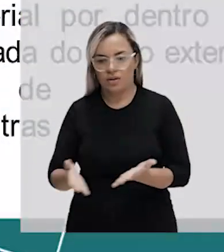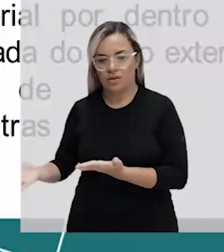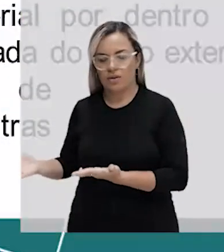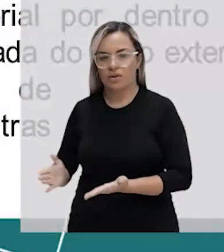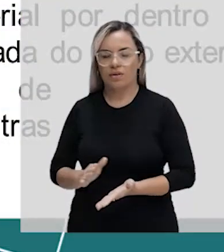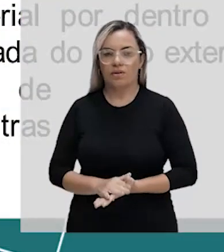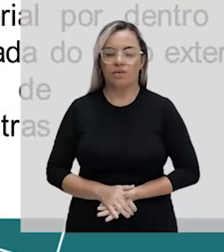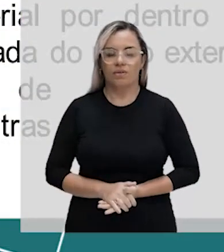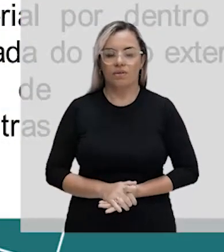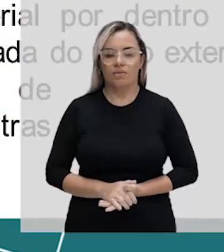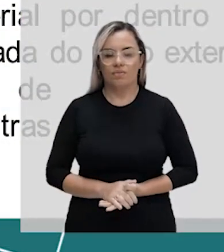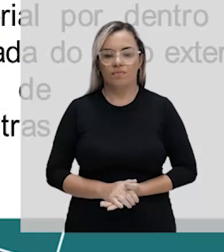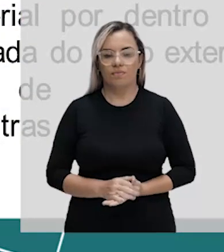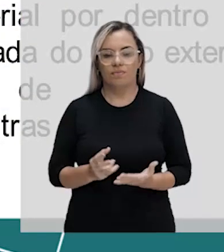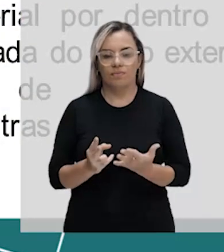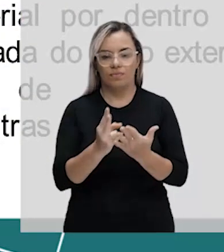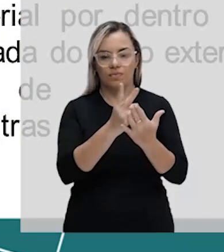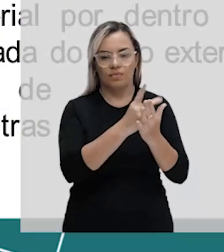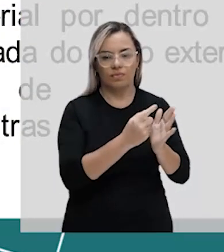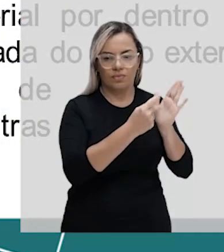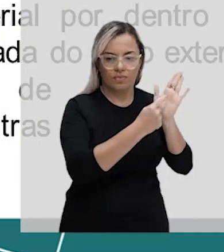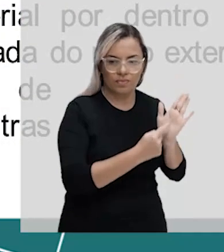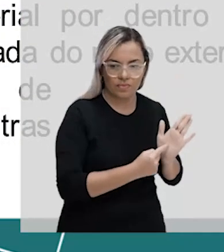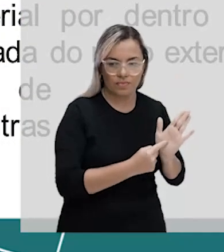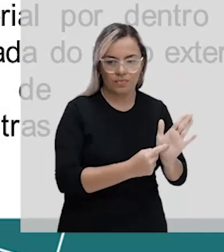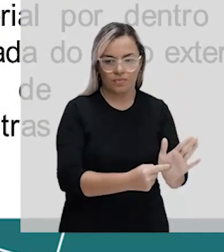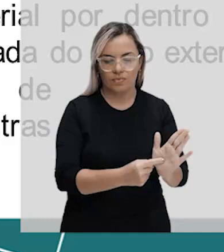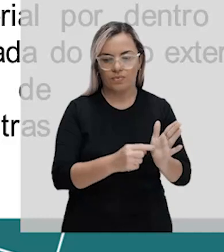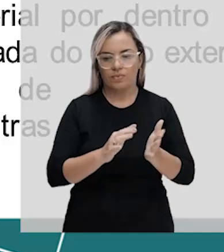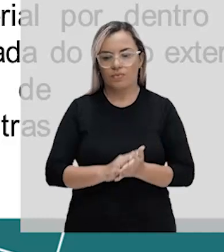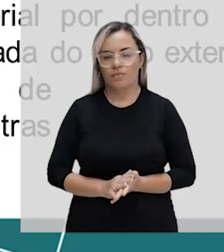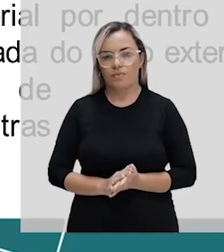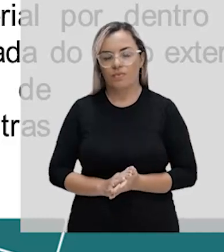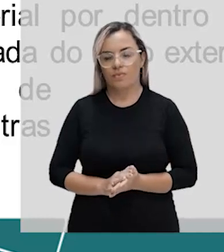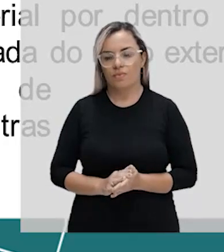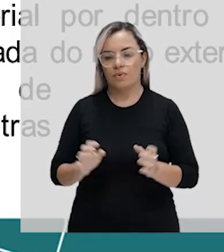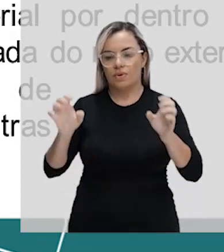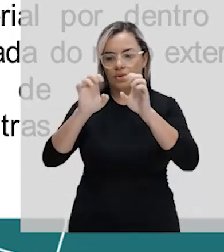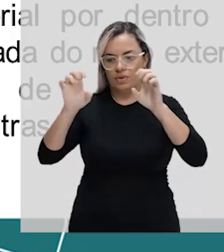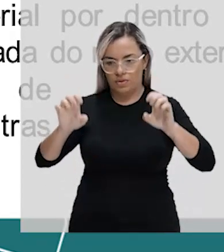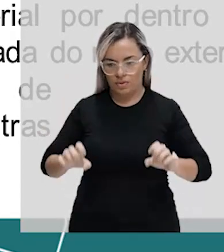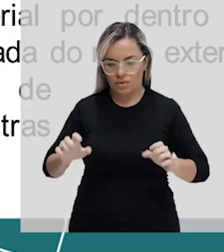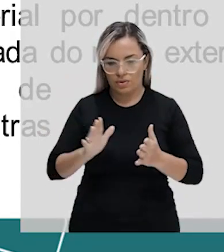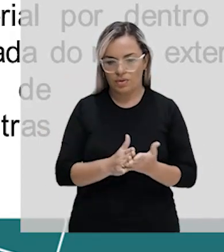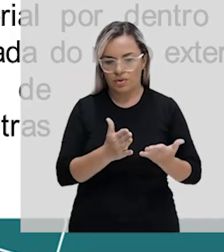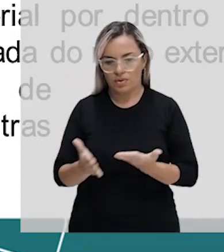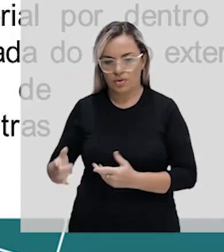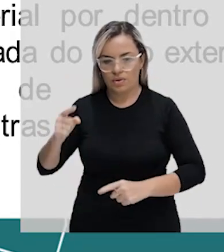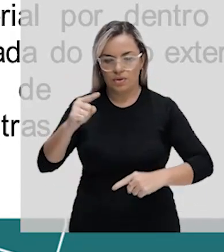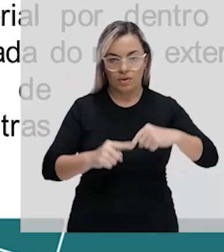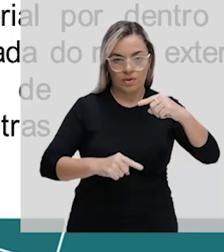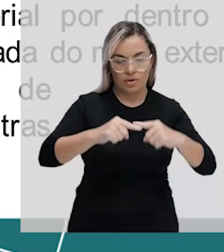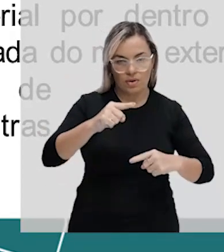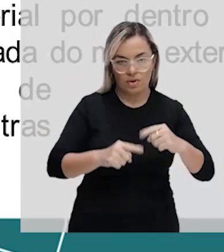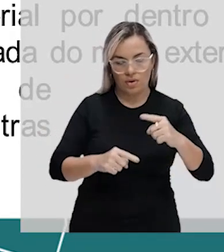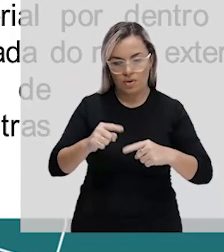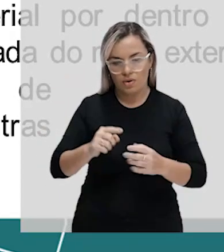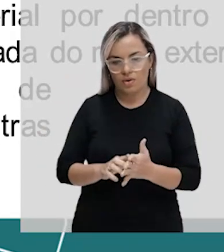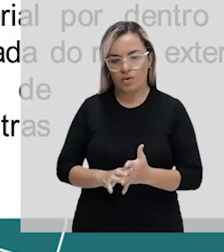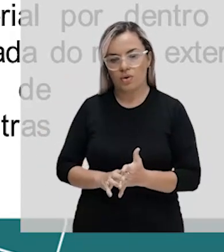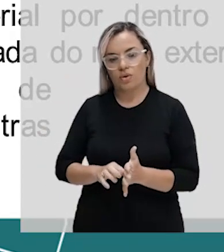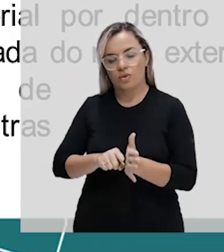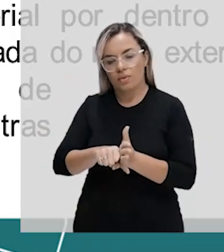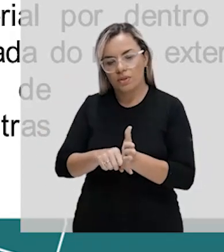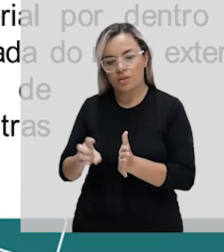mais delongas. O desenho a seguir representa, de forma esquemática, o aparelho que Miller usou em